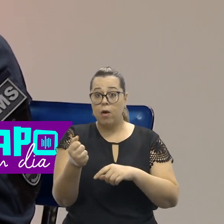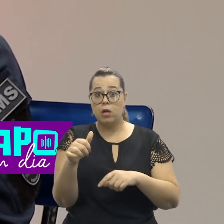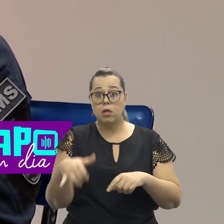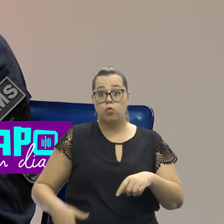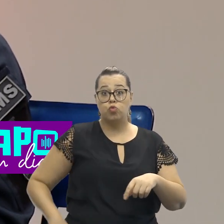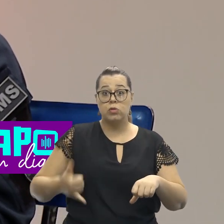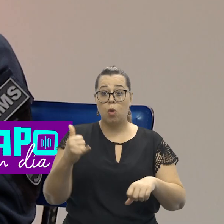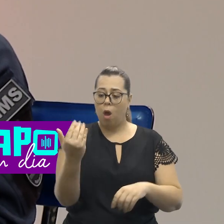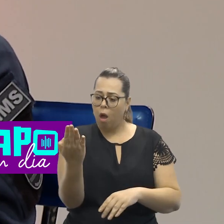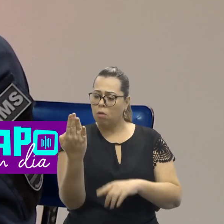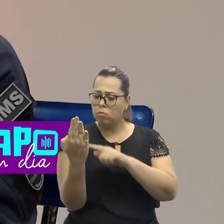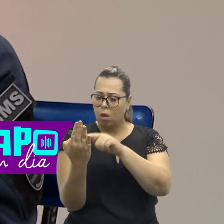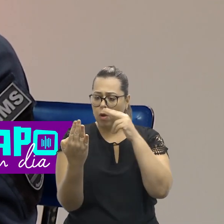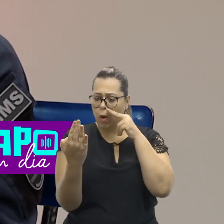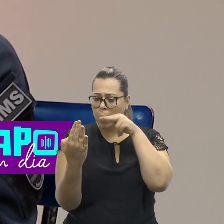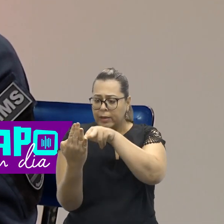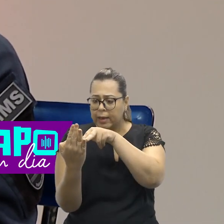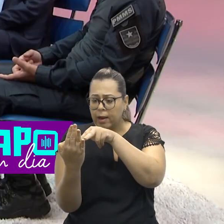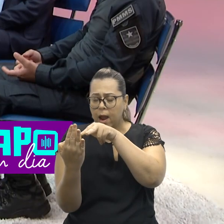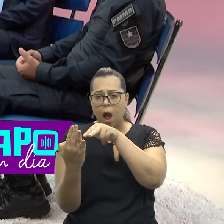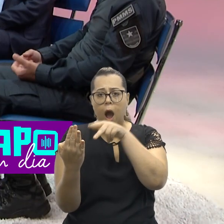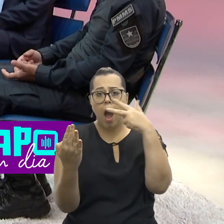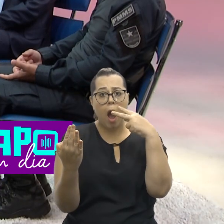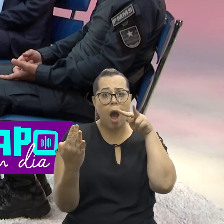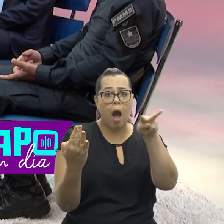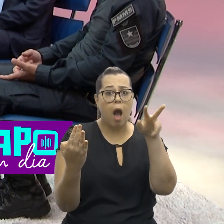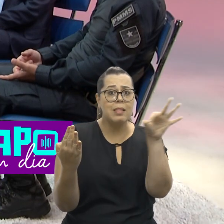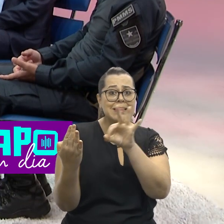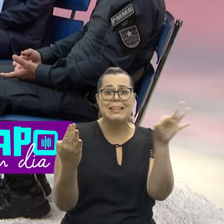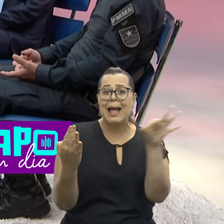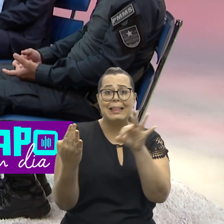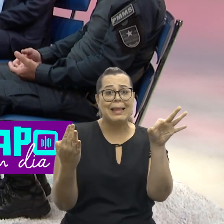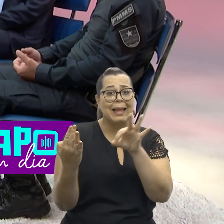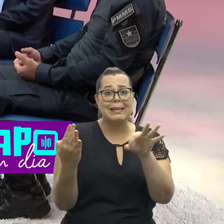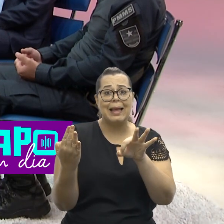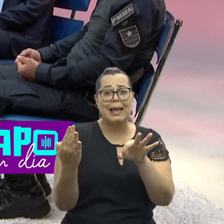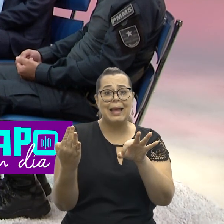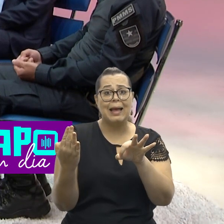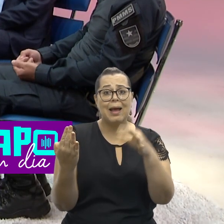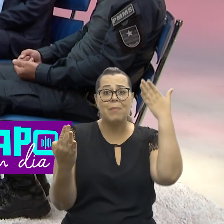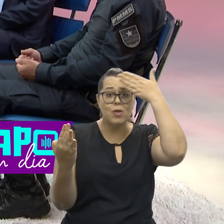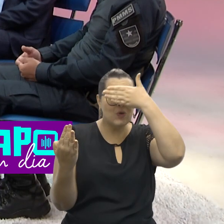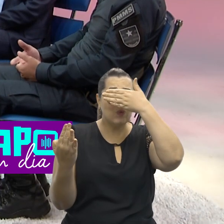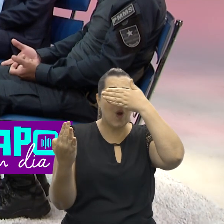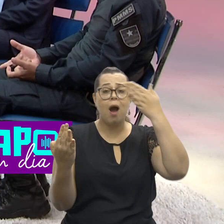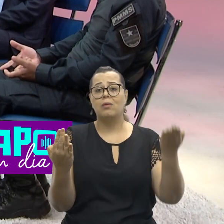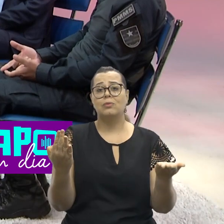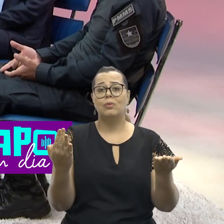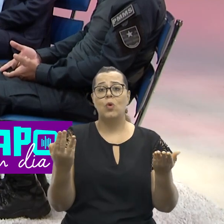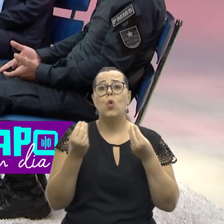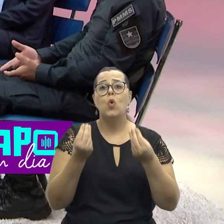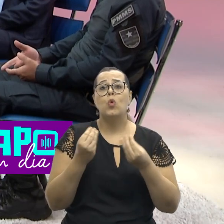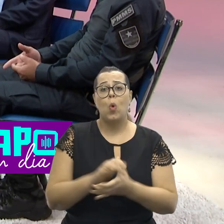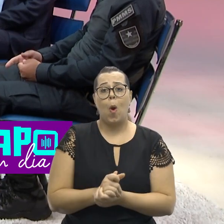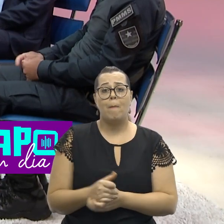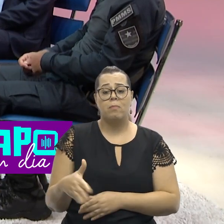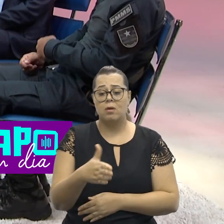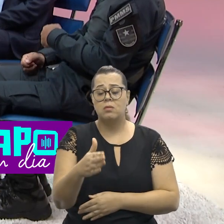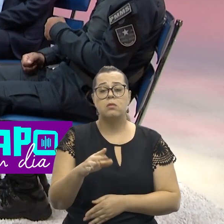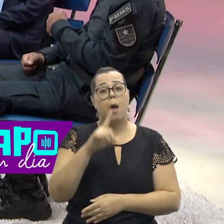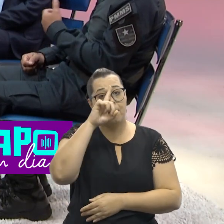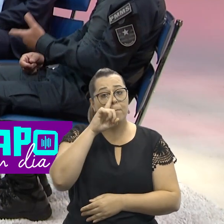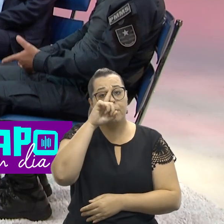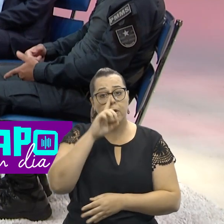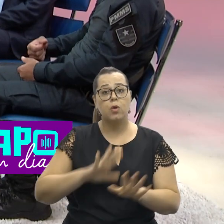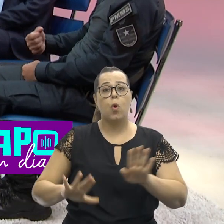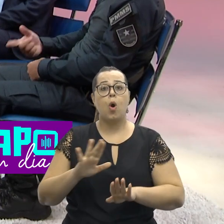olhos da via e os volta para o celular, para a tela do celular, é como se ela estivesse dirigindo com uma venda nos olhos. Então ela está